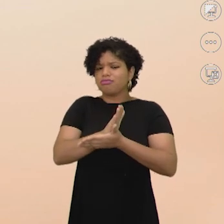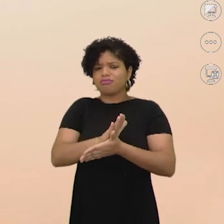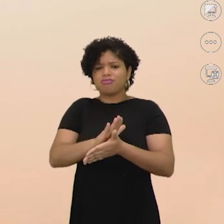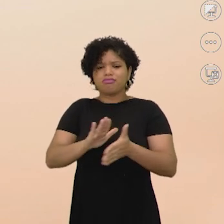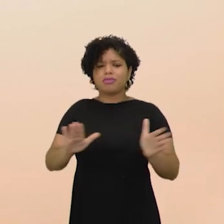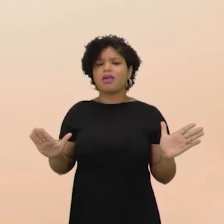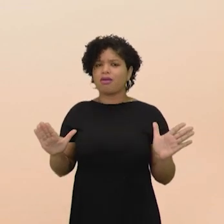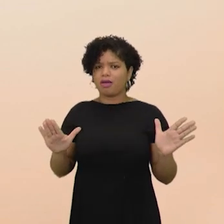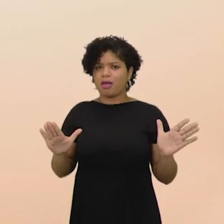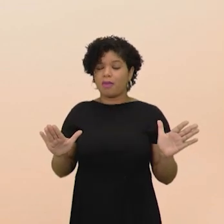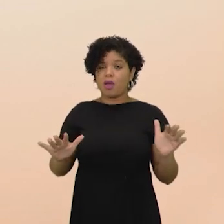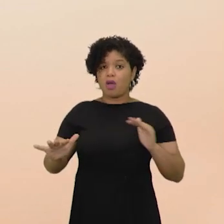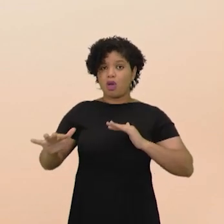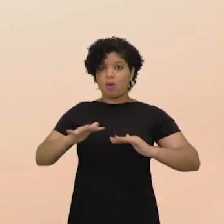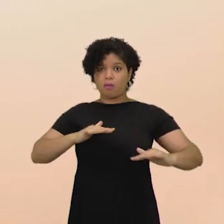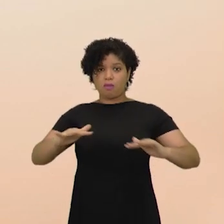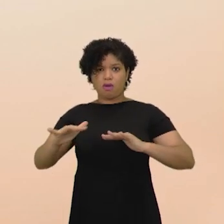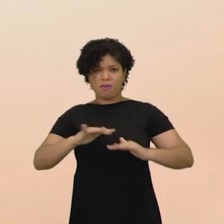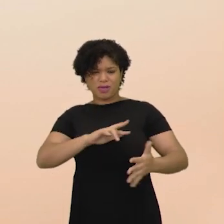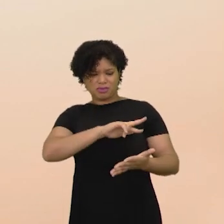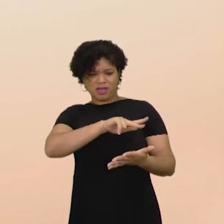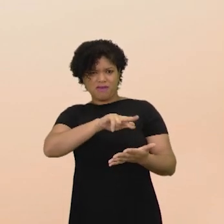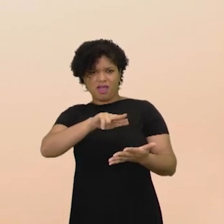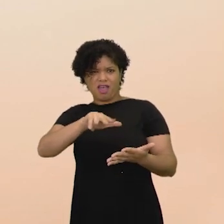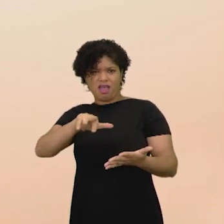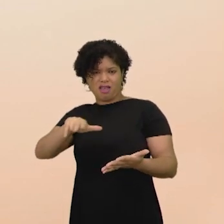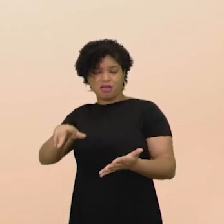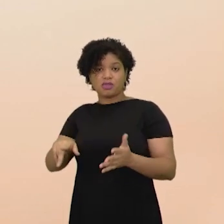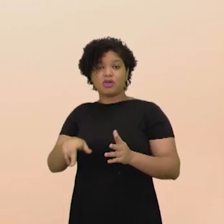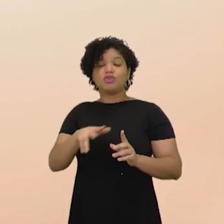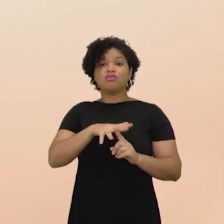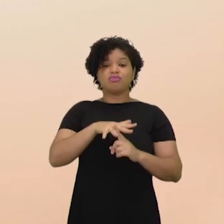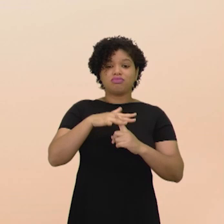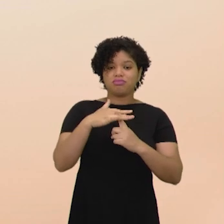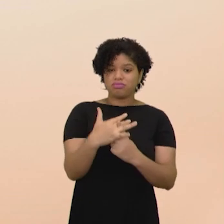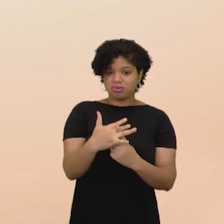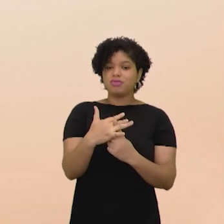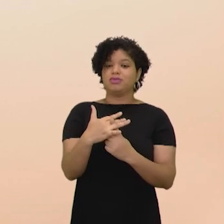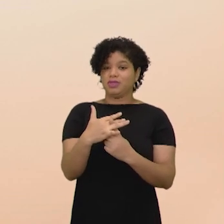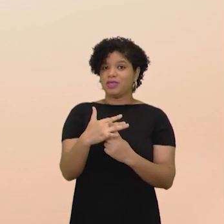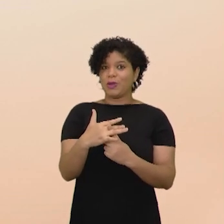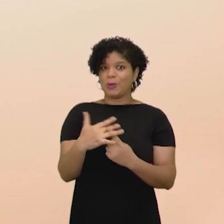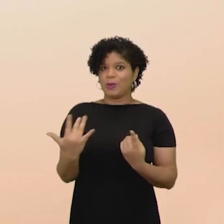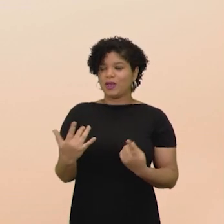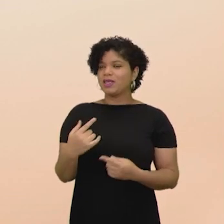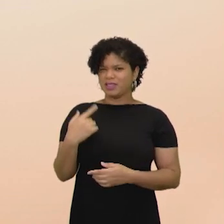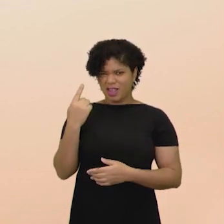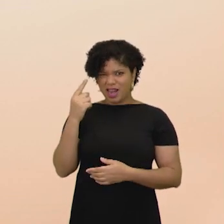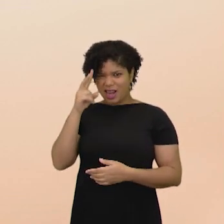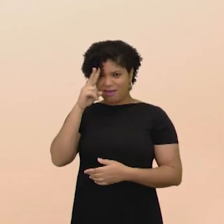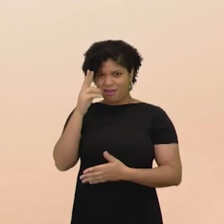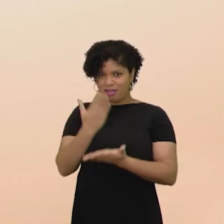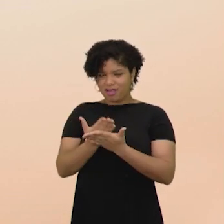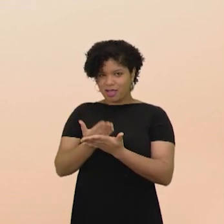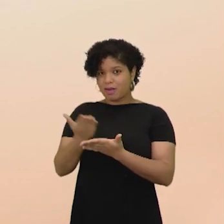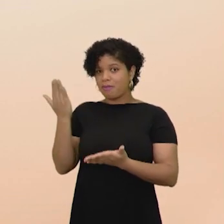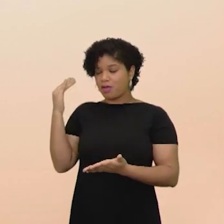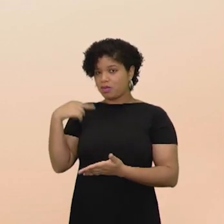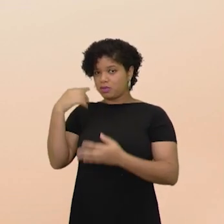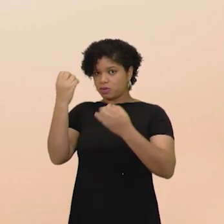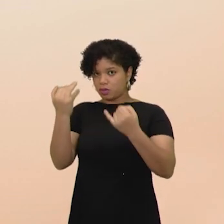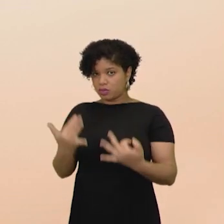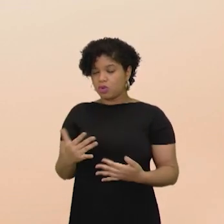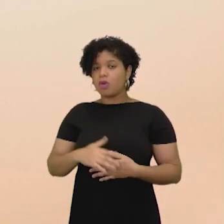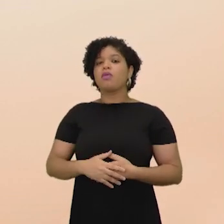fim da ditadura civil-militar, os movimentos sociais, que falamos nas últimas aulas, ganharam